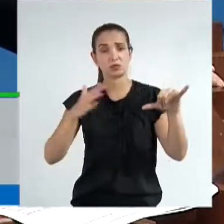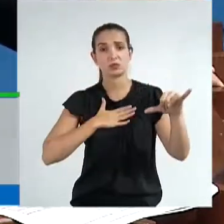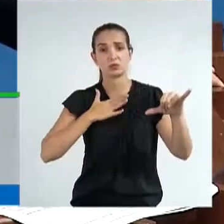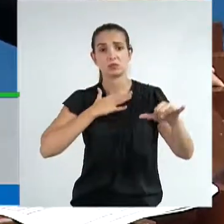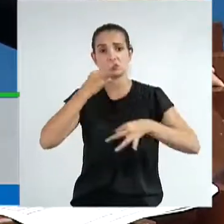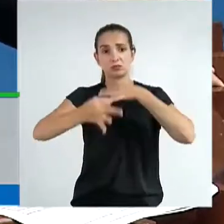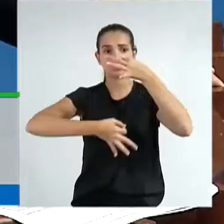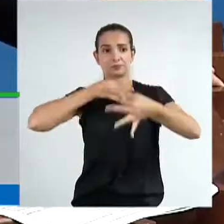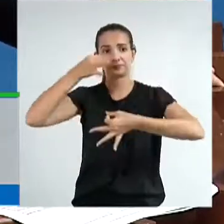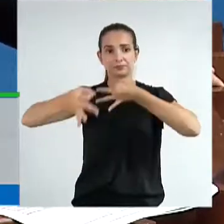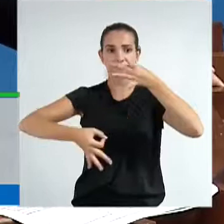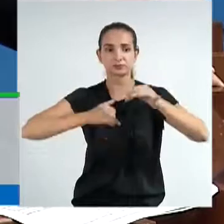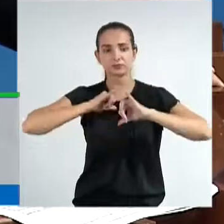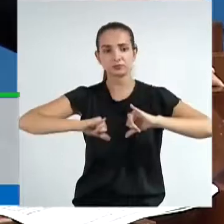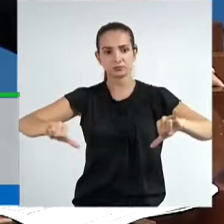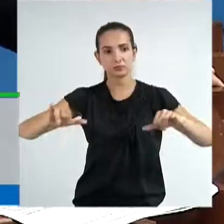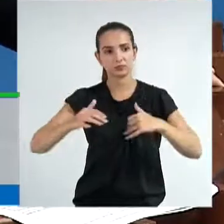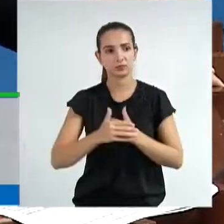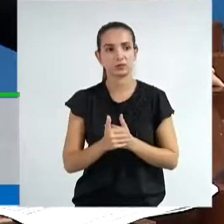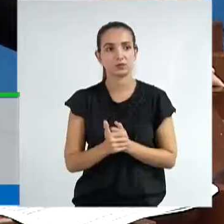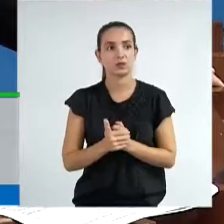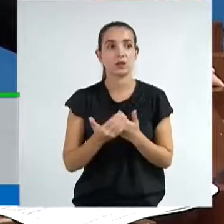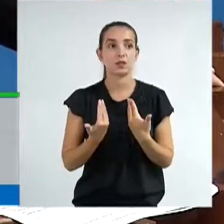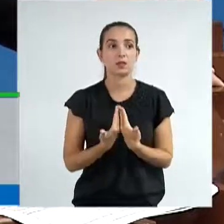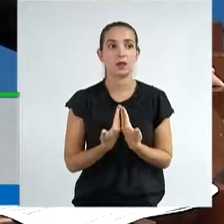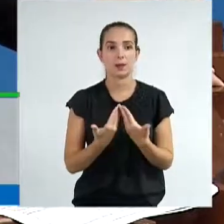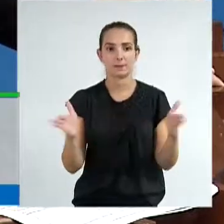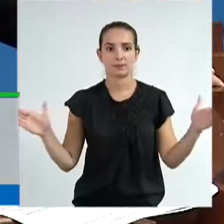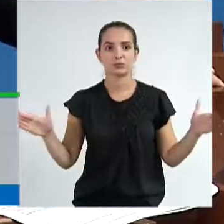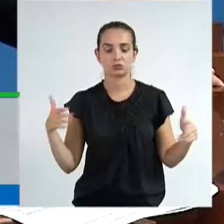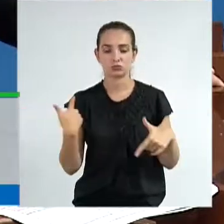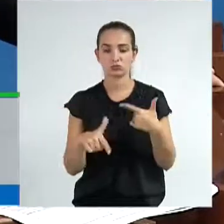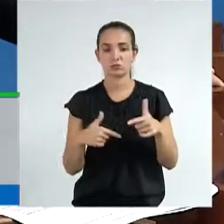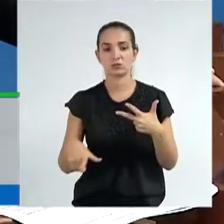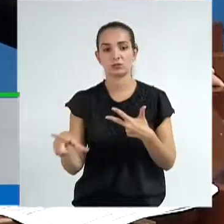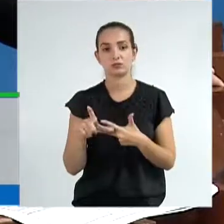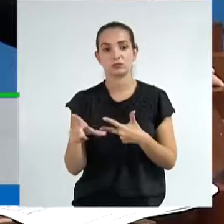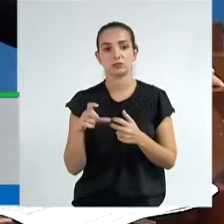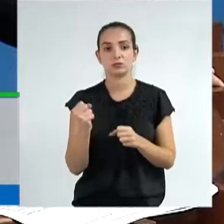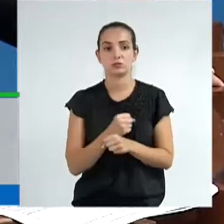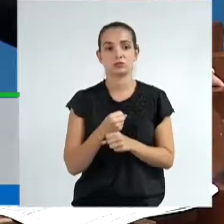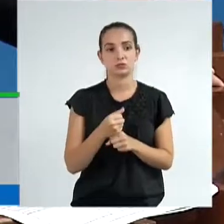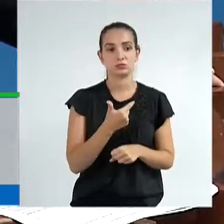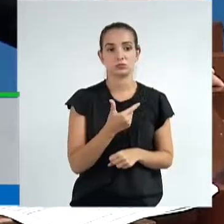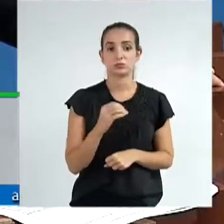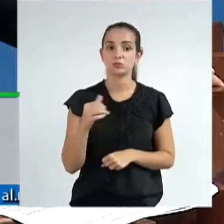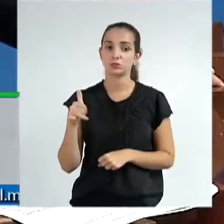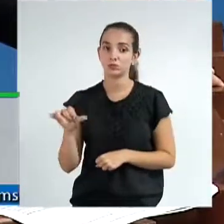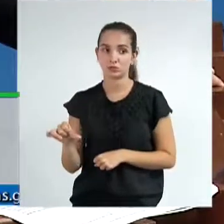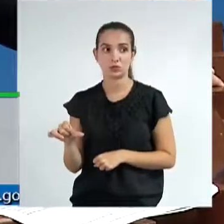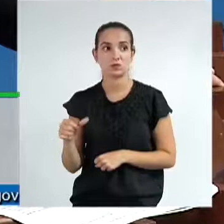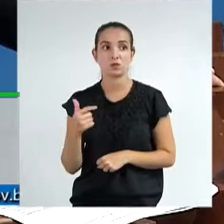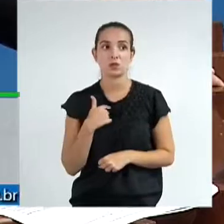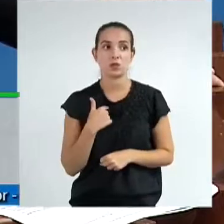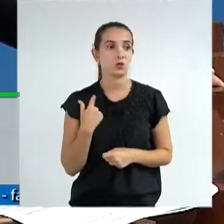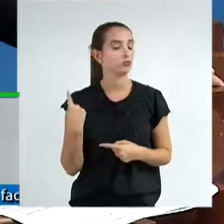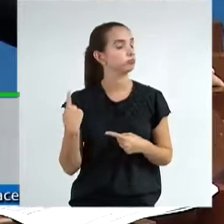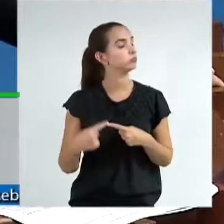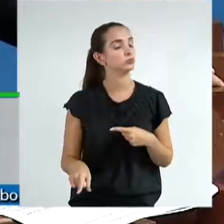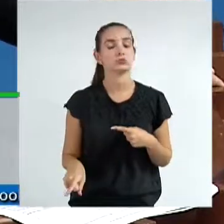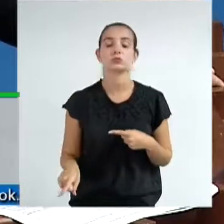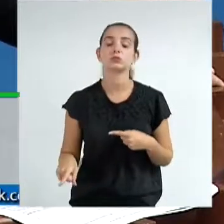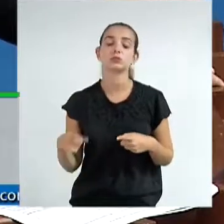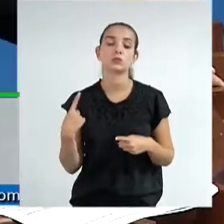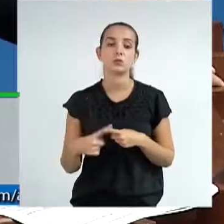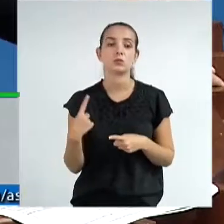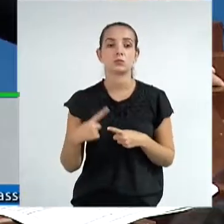pronunciamento na abertura dos trabalhos legislativos desse ano. Eu não posso concordar